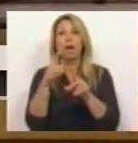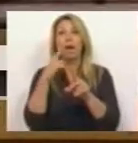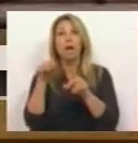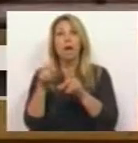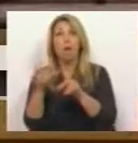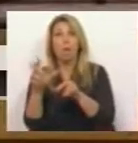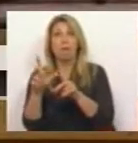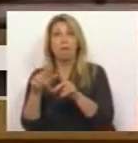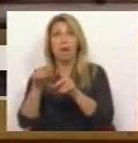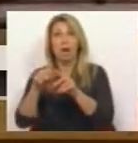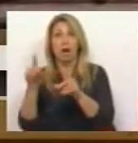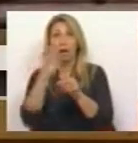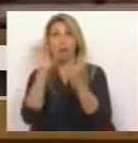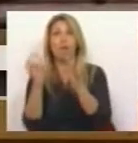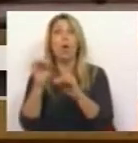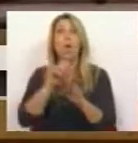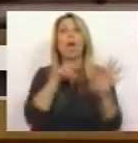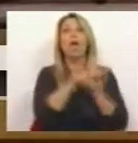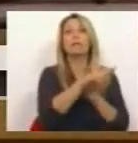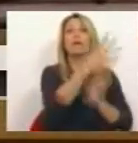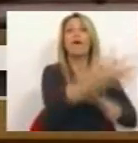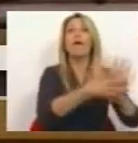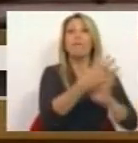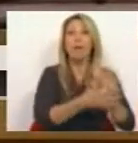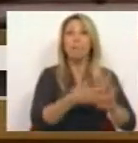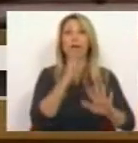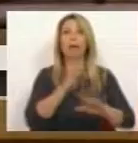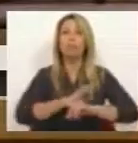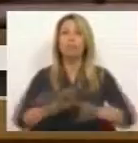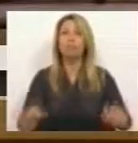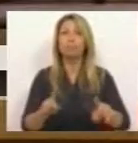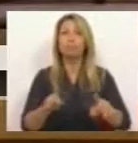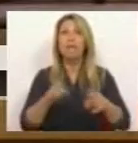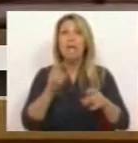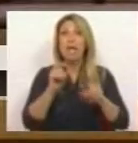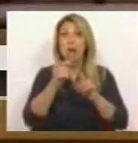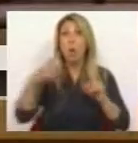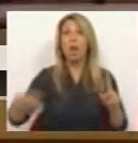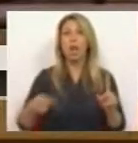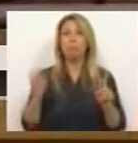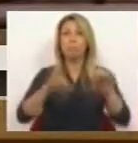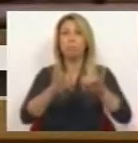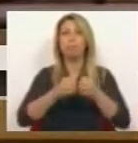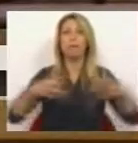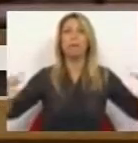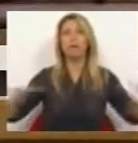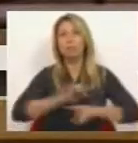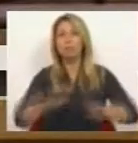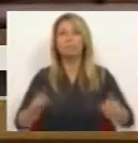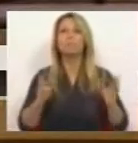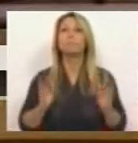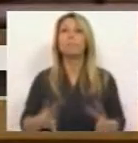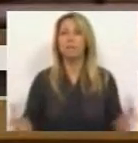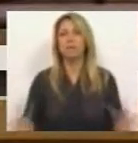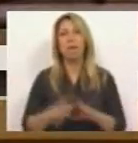fábricas, e que se impõe travar a expansão da área do eucalipto. Muita coisa ficou clara. Contudo,